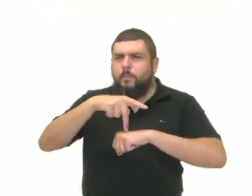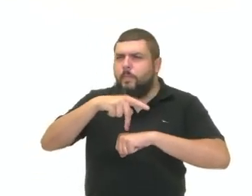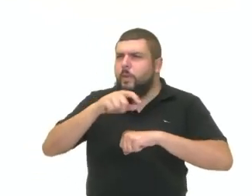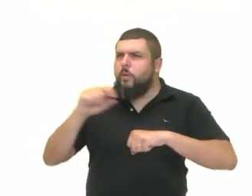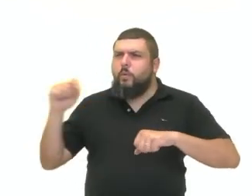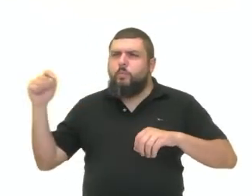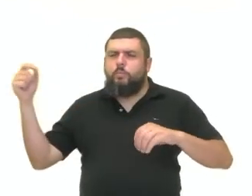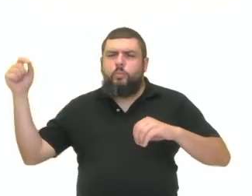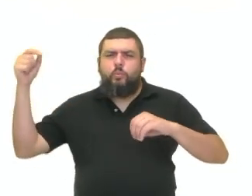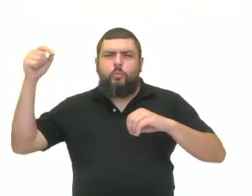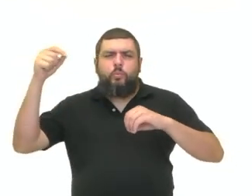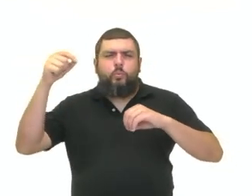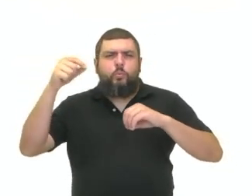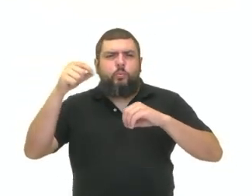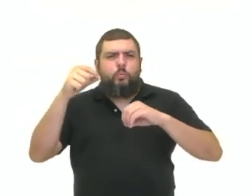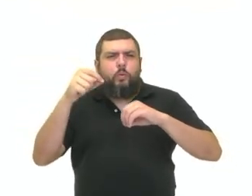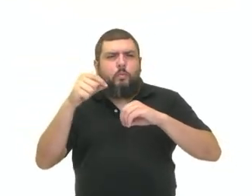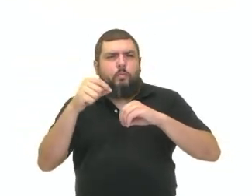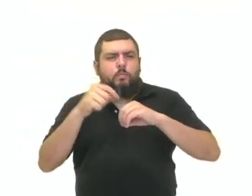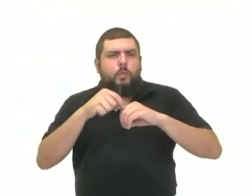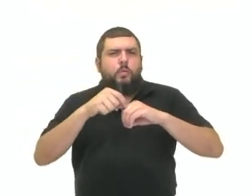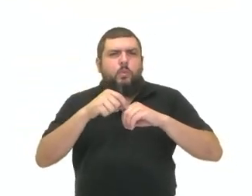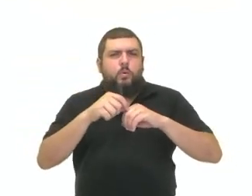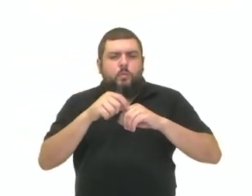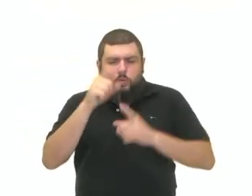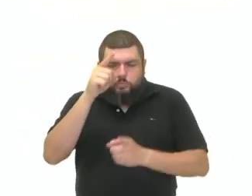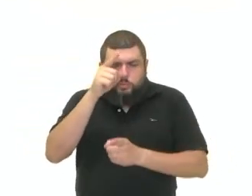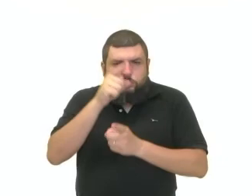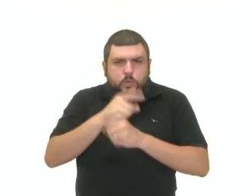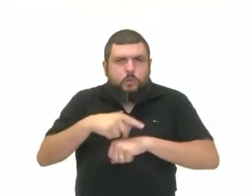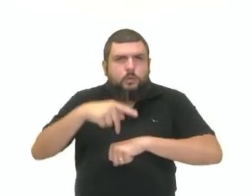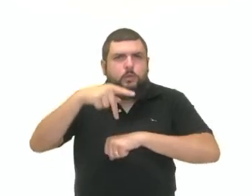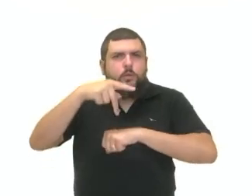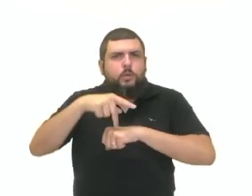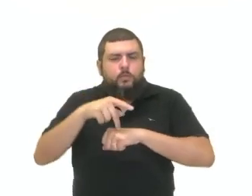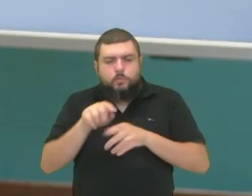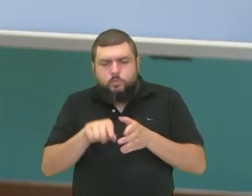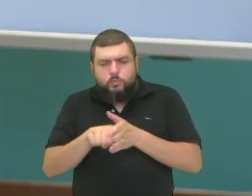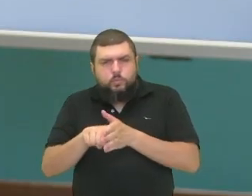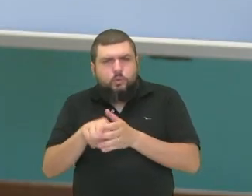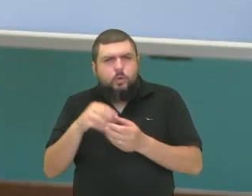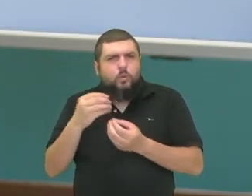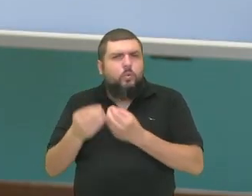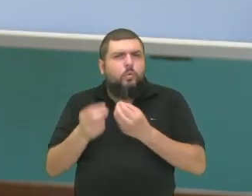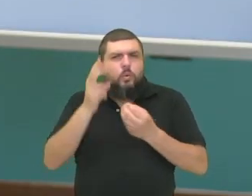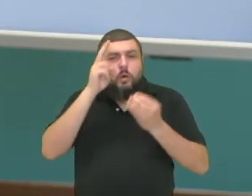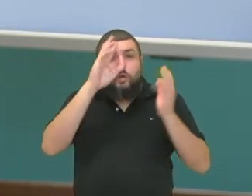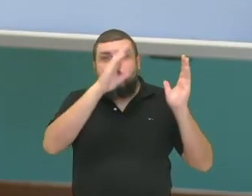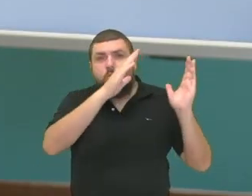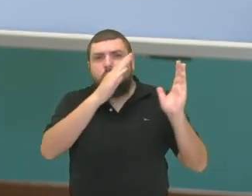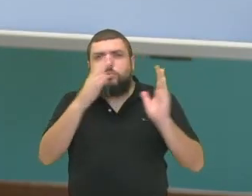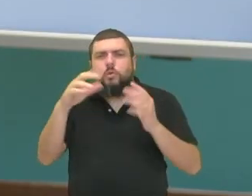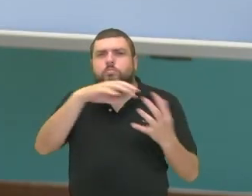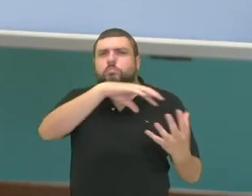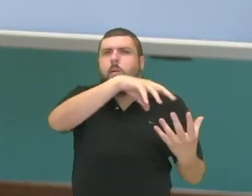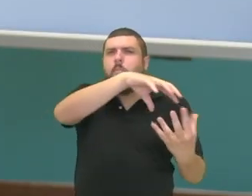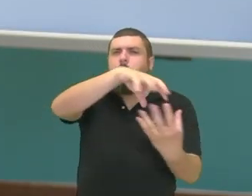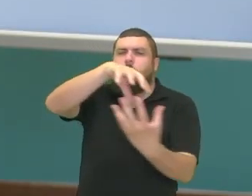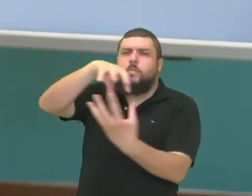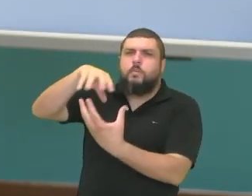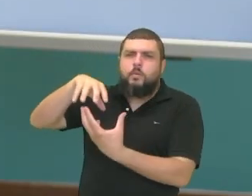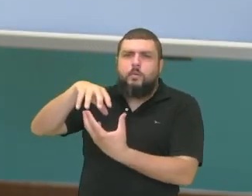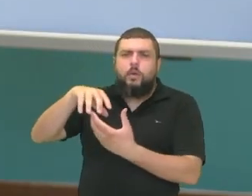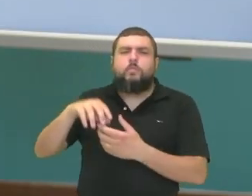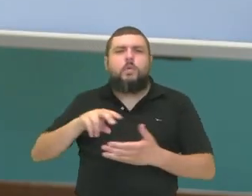e o que isso tem a ver com esses estudos que nós estamos fazendo de isomeria. Pesquise, leia,